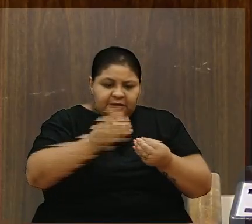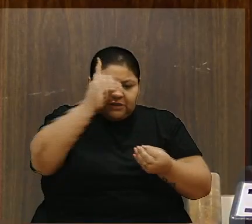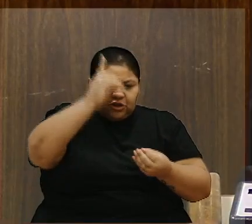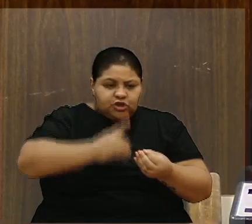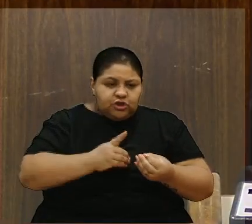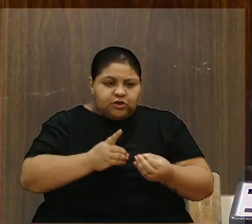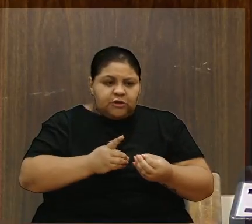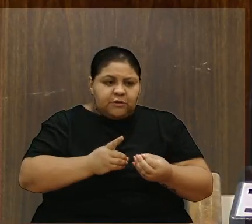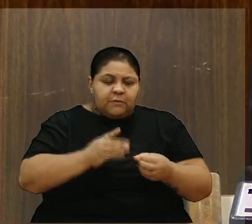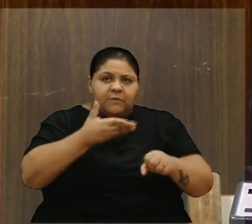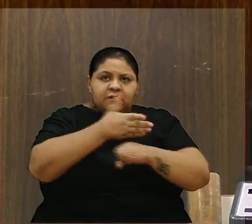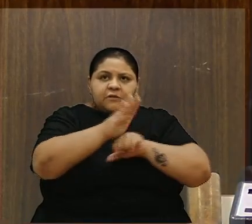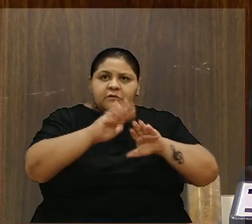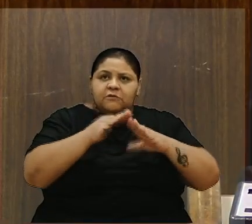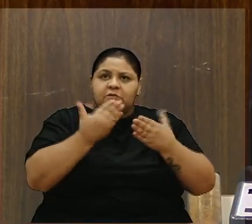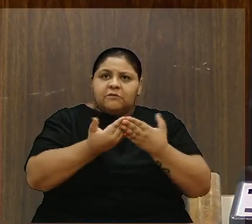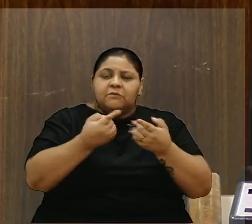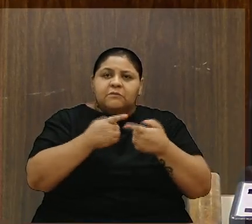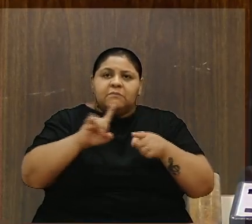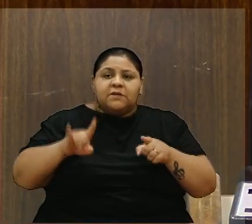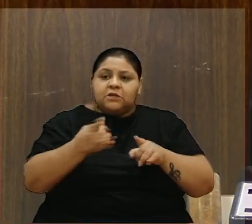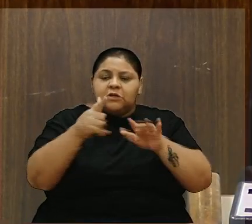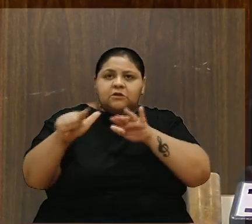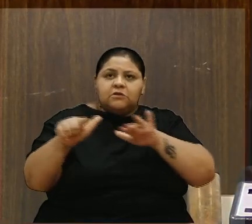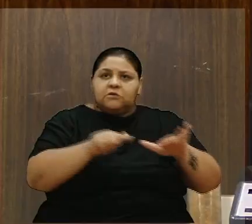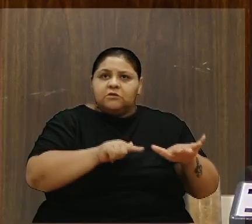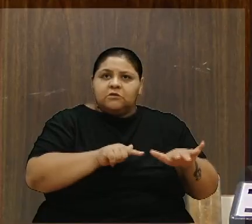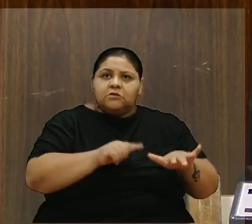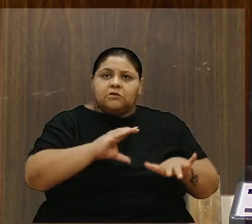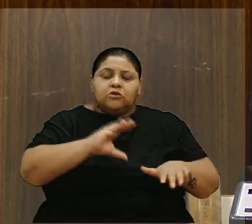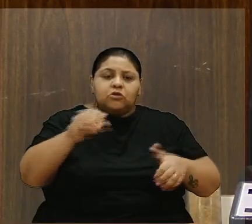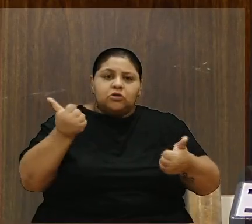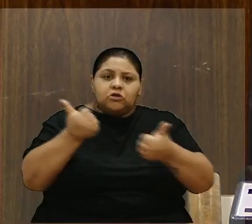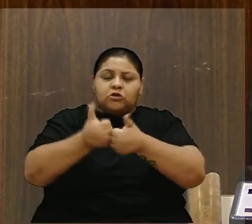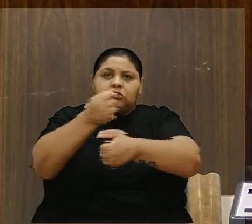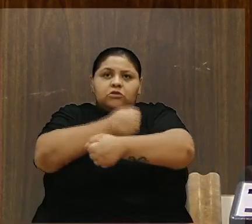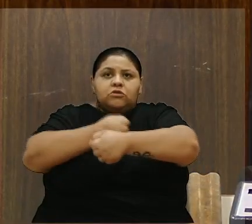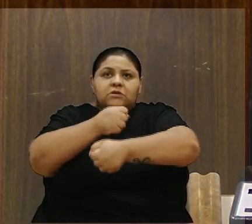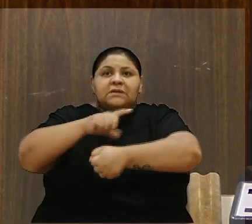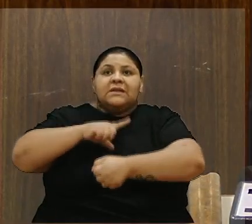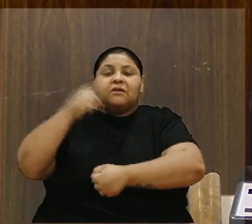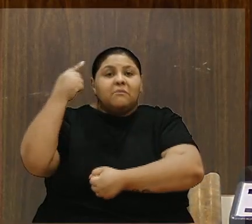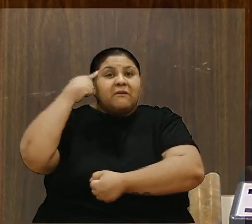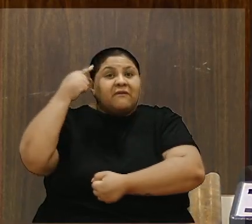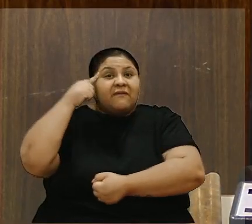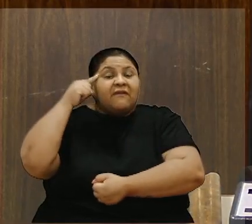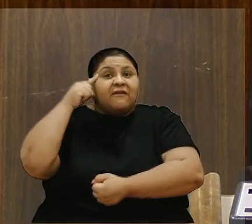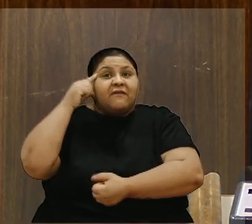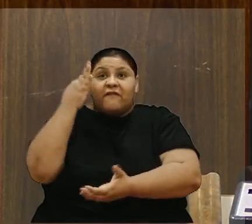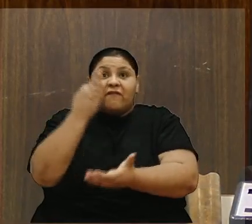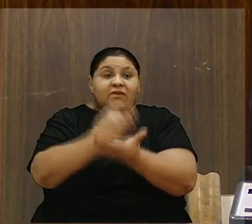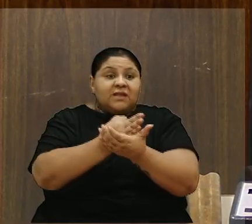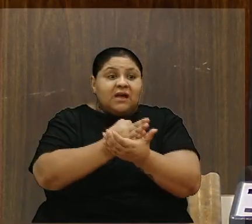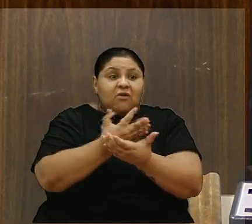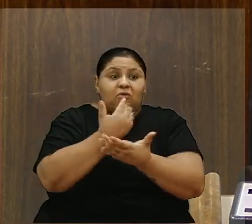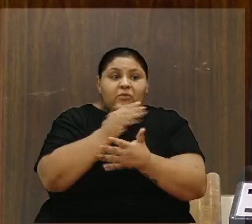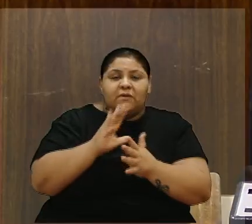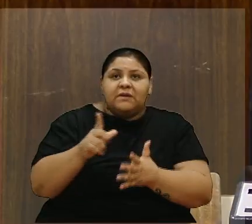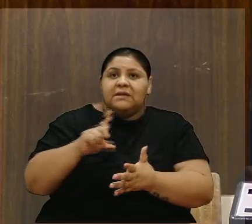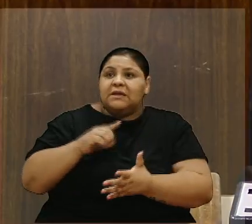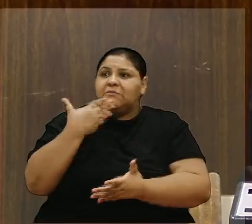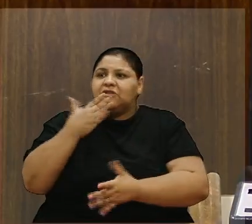criança frequentar a escola, mas na última semana a coordenadora, junto com as cozinheiras, tem que pensar, vai faltar isso, vai faltar aquilo, então vamos ter que